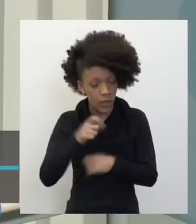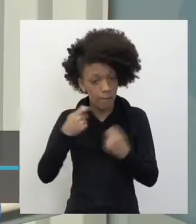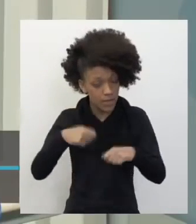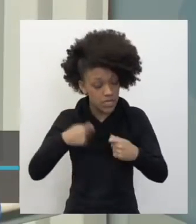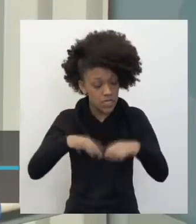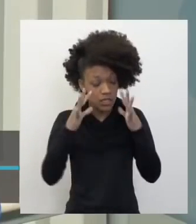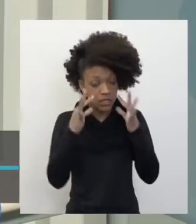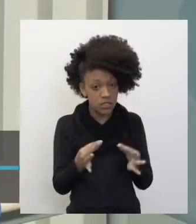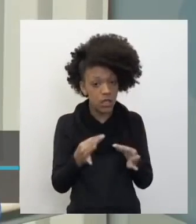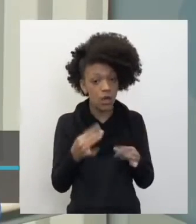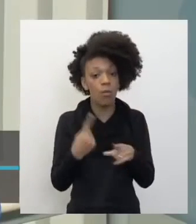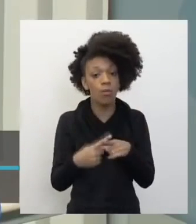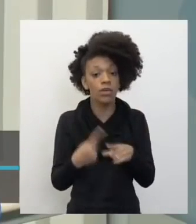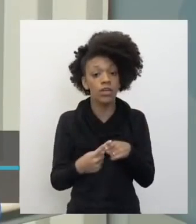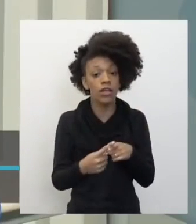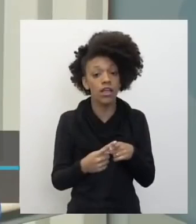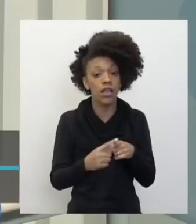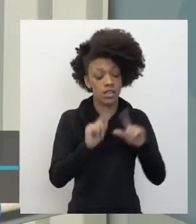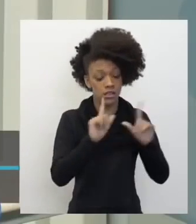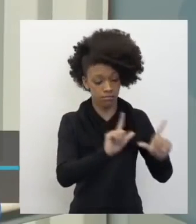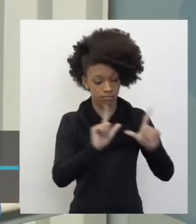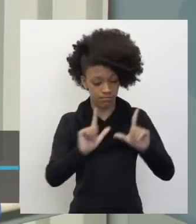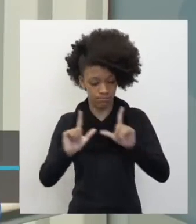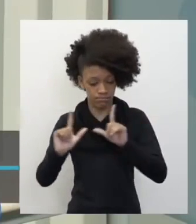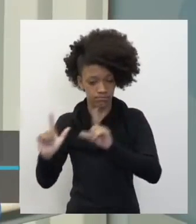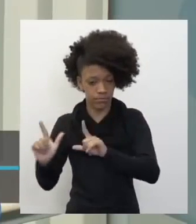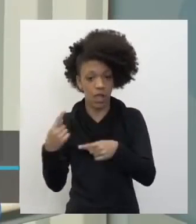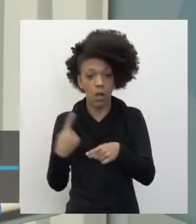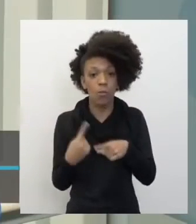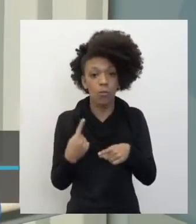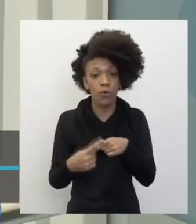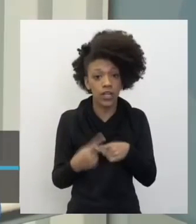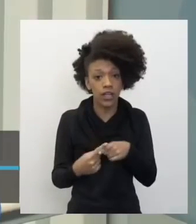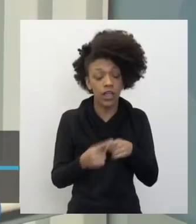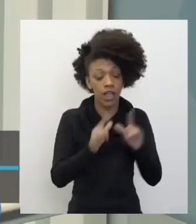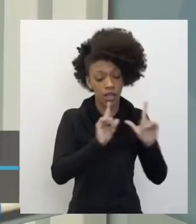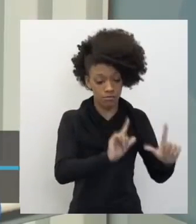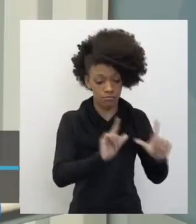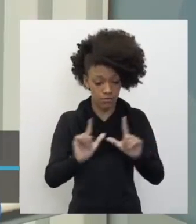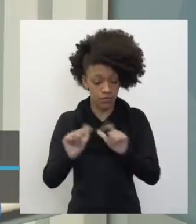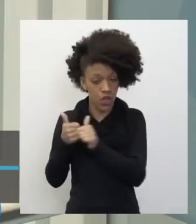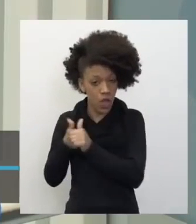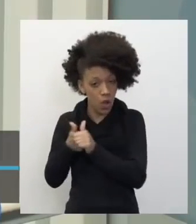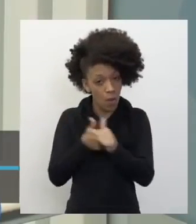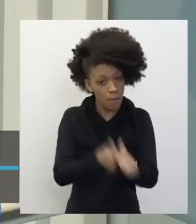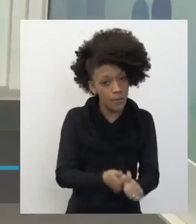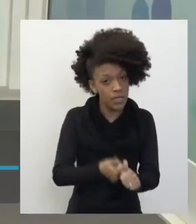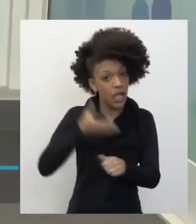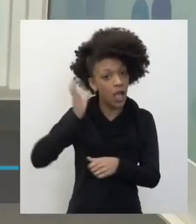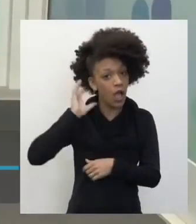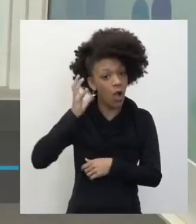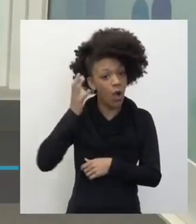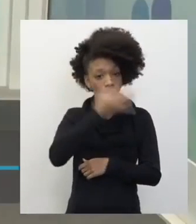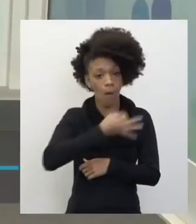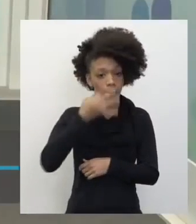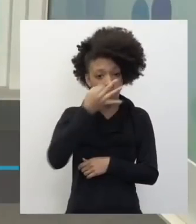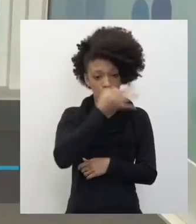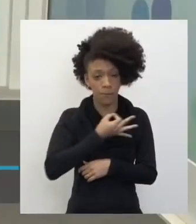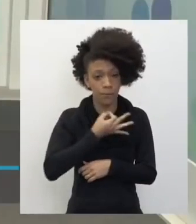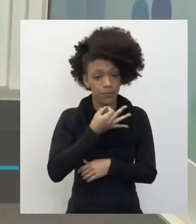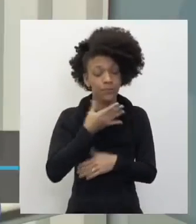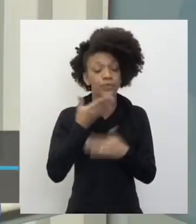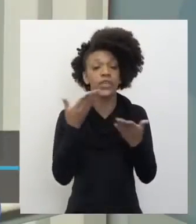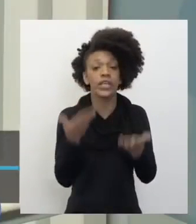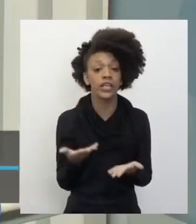atenção nas imagens, porque as imagens vão acompanhar o podcast. Ai, que legal, E aí, professora. eu